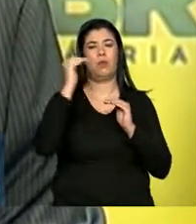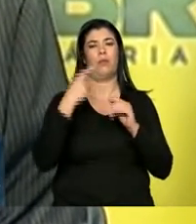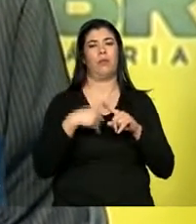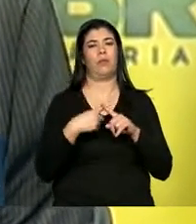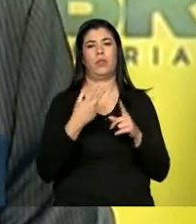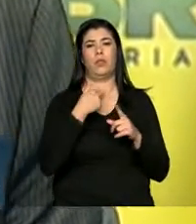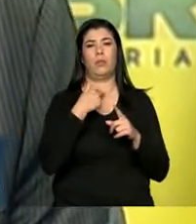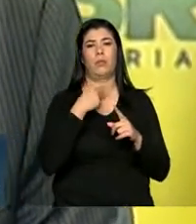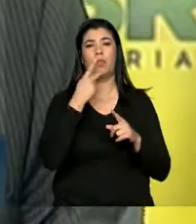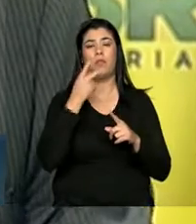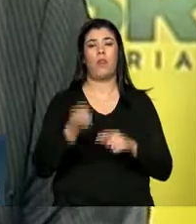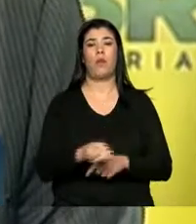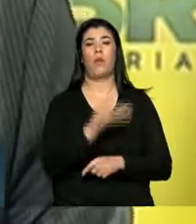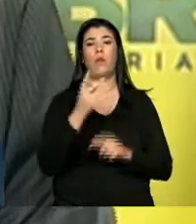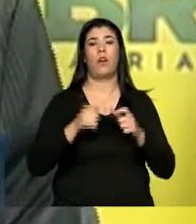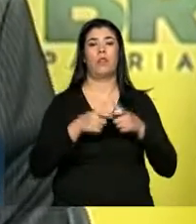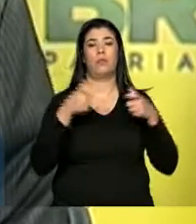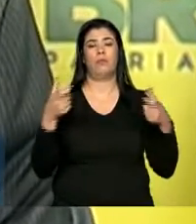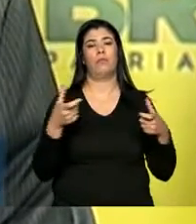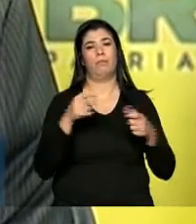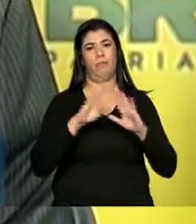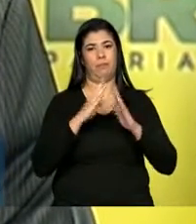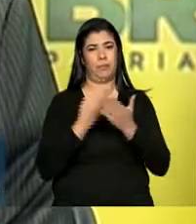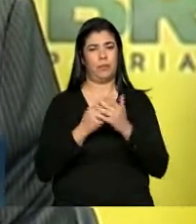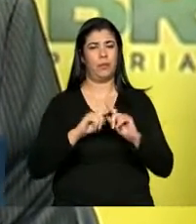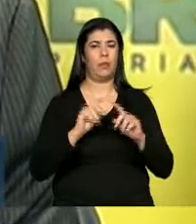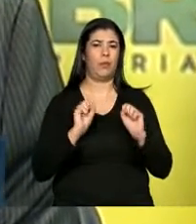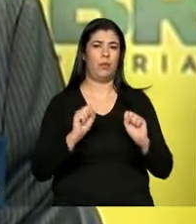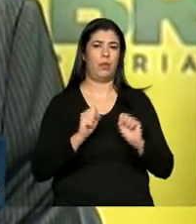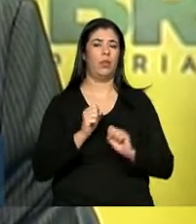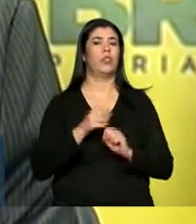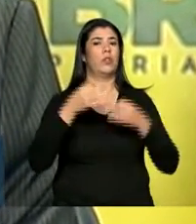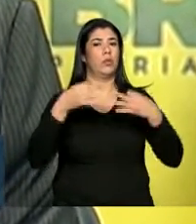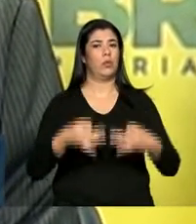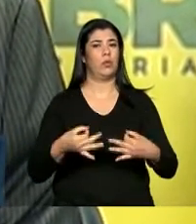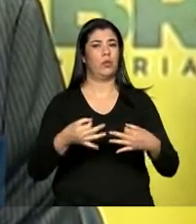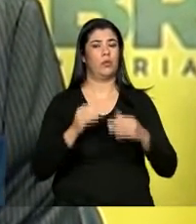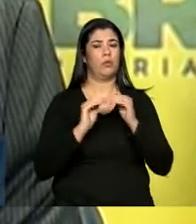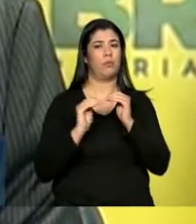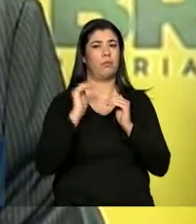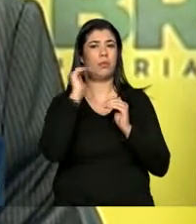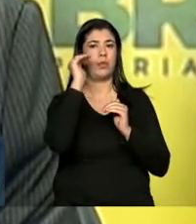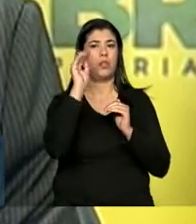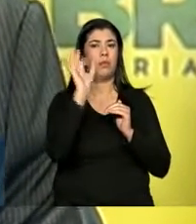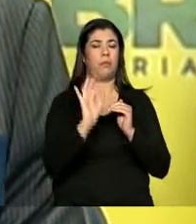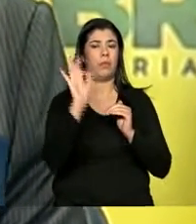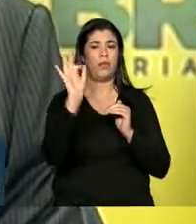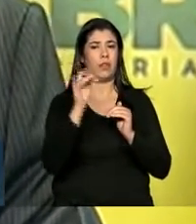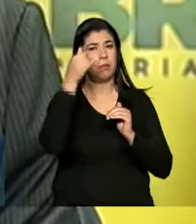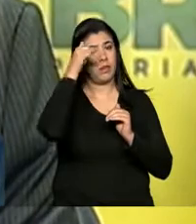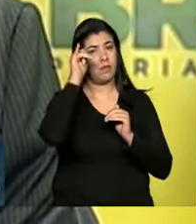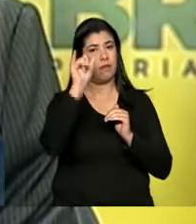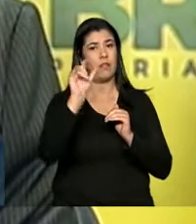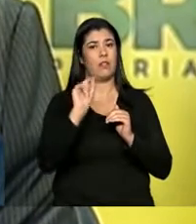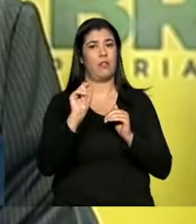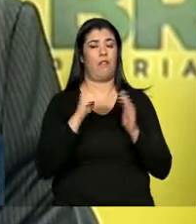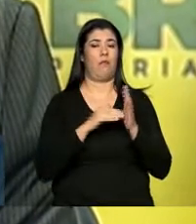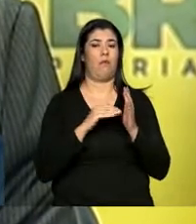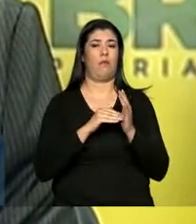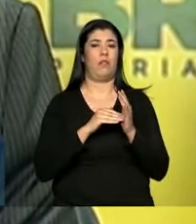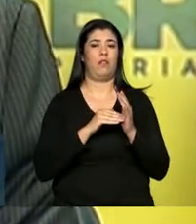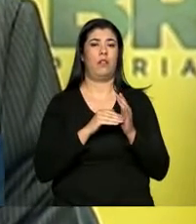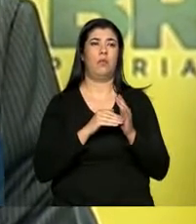um maior número de escolas. Mas vejam, poderia ser justo aumentar a barra para evitar um procedimento que às